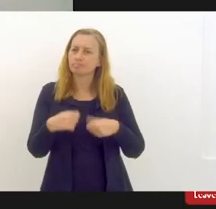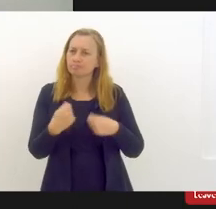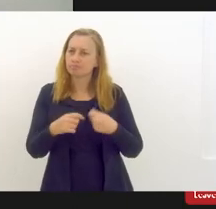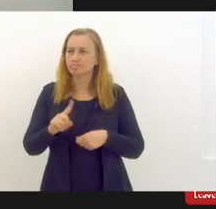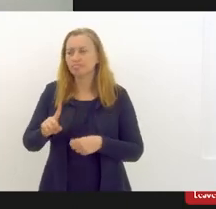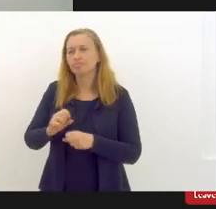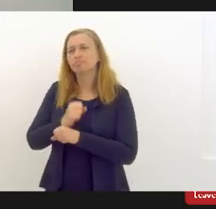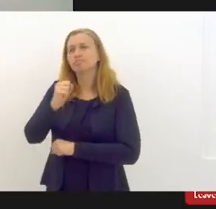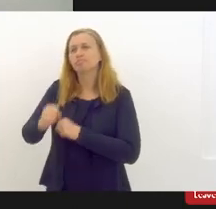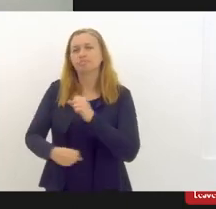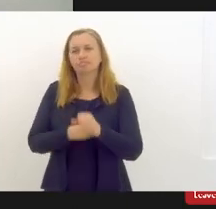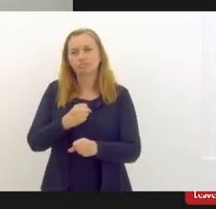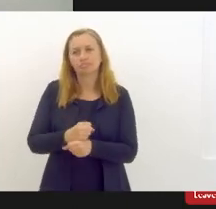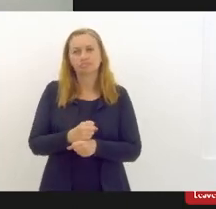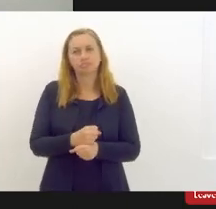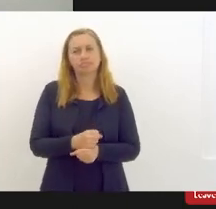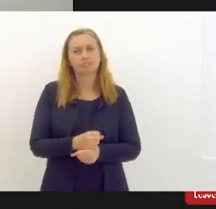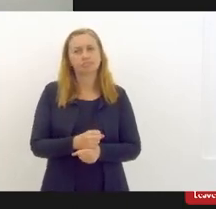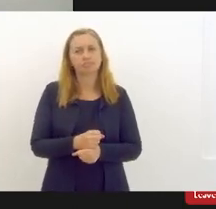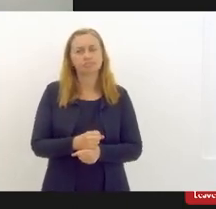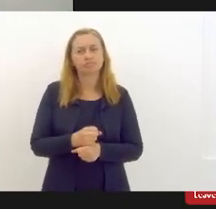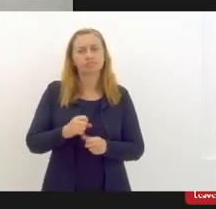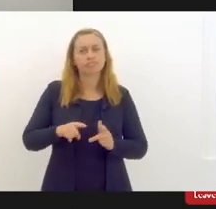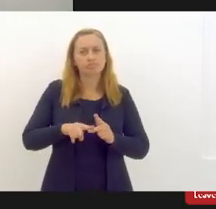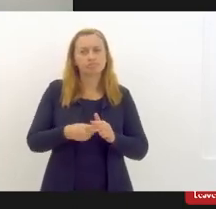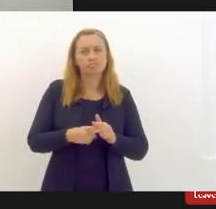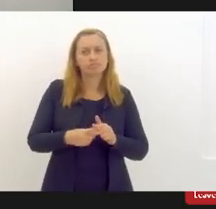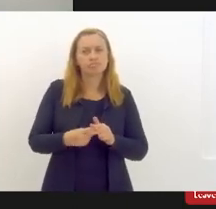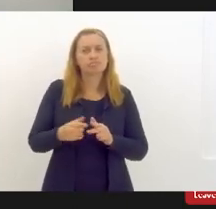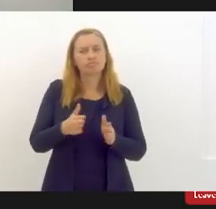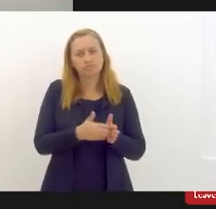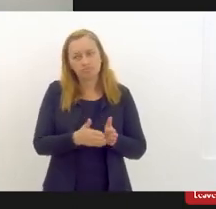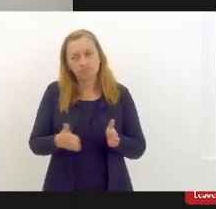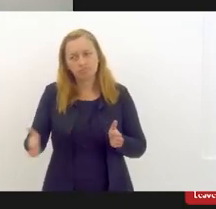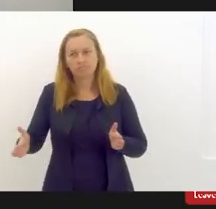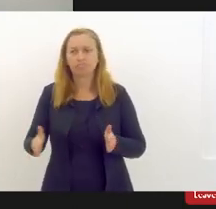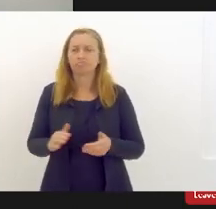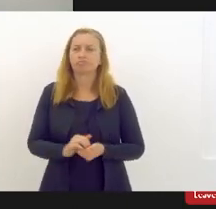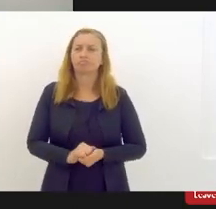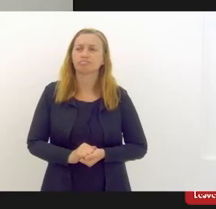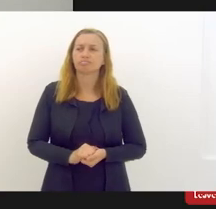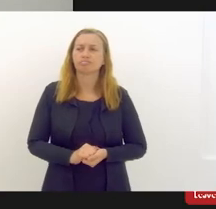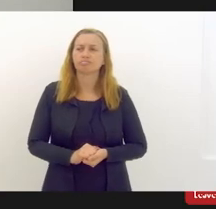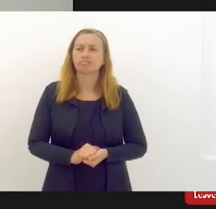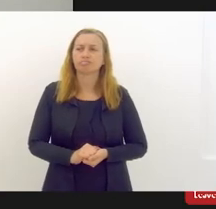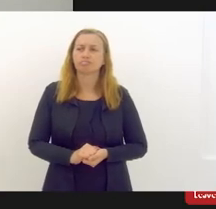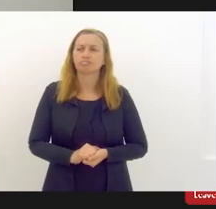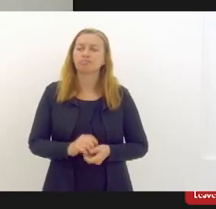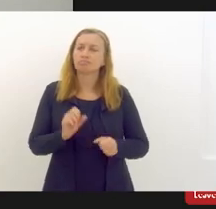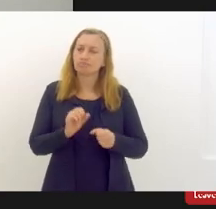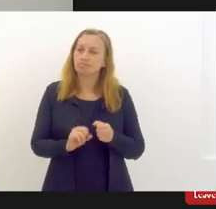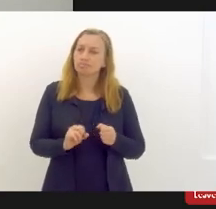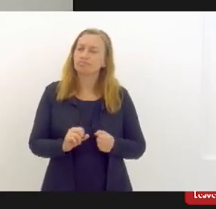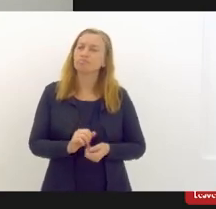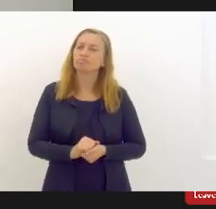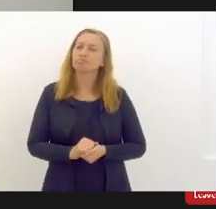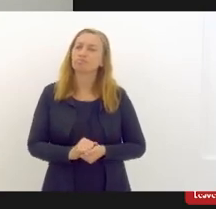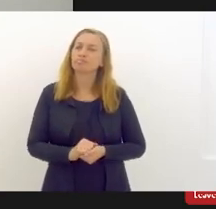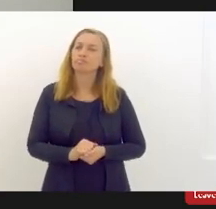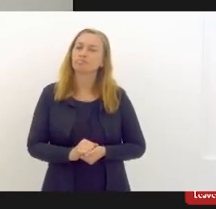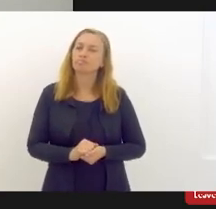os próximos anos, fazer uma reformulação nesse processo a exemplo do que ela fez com a Zitex,